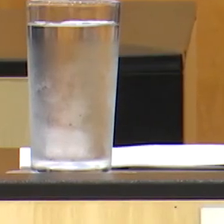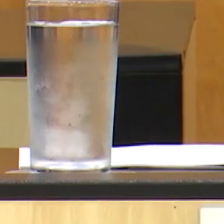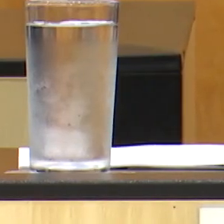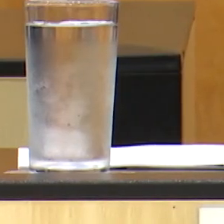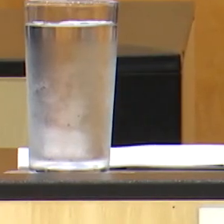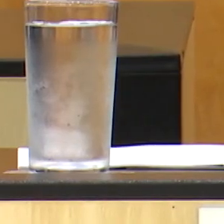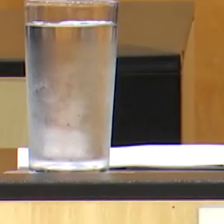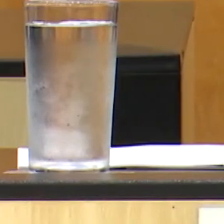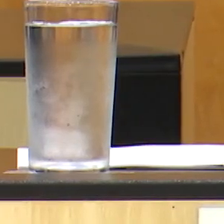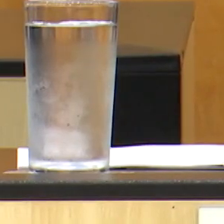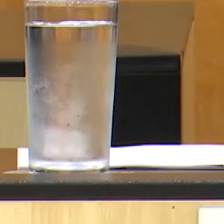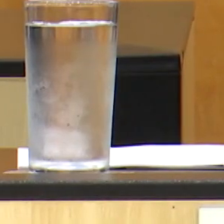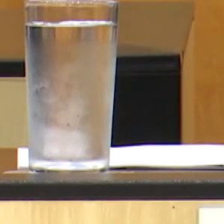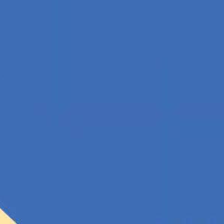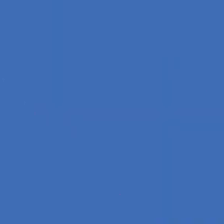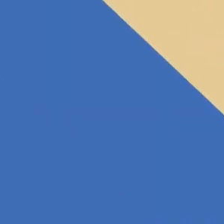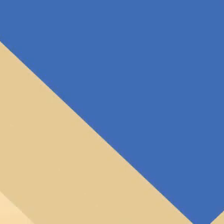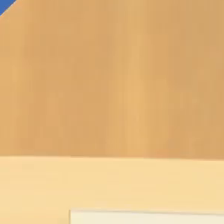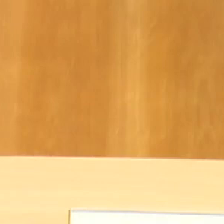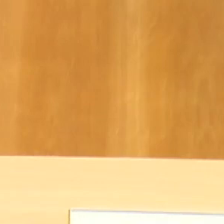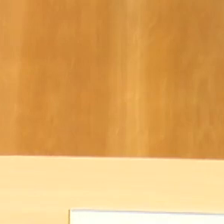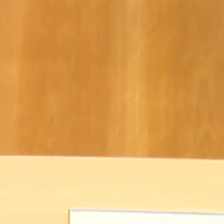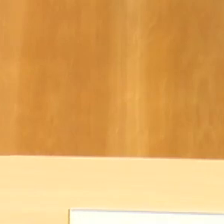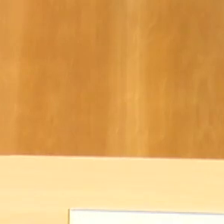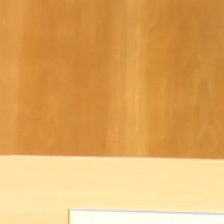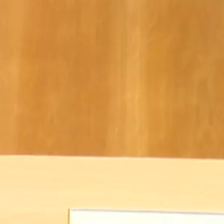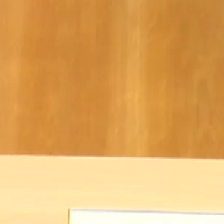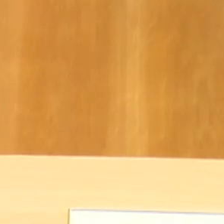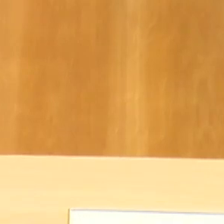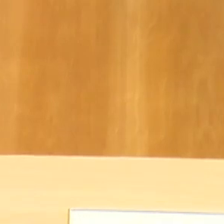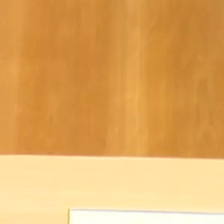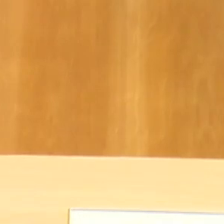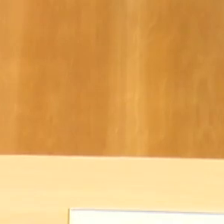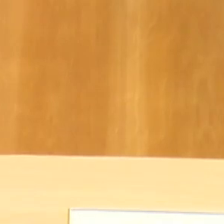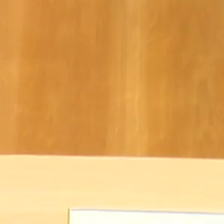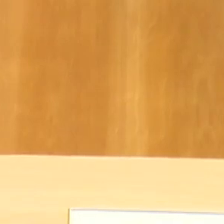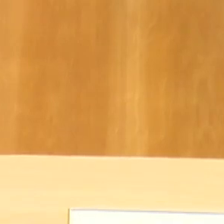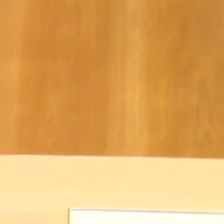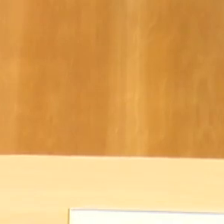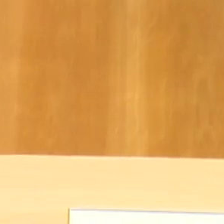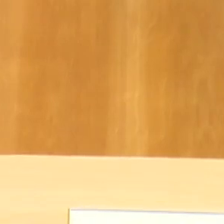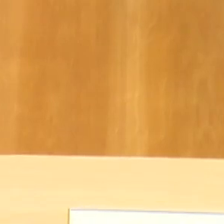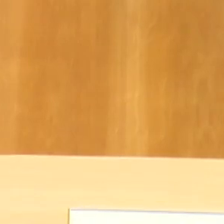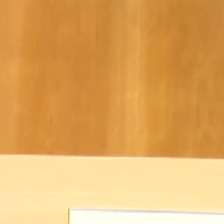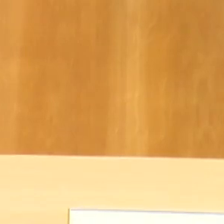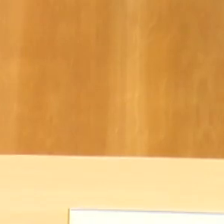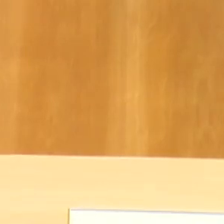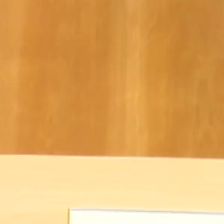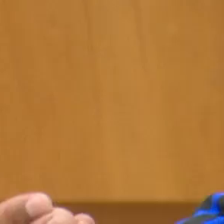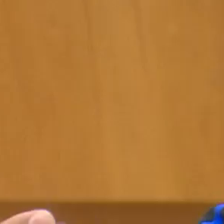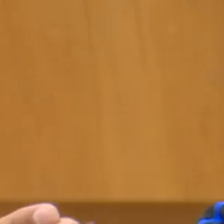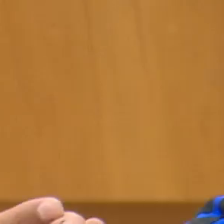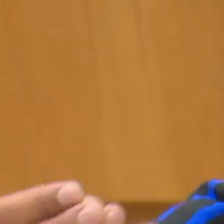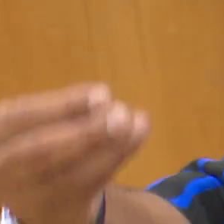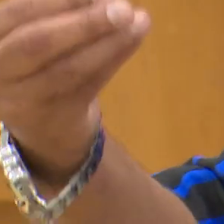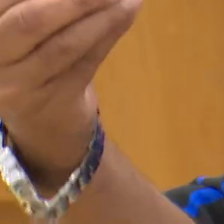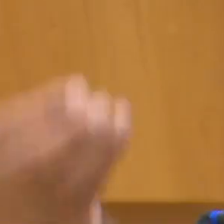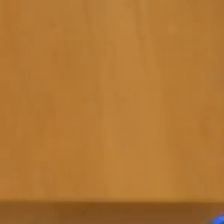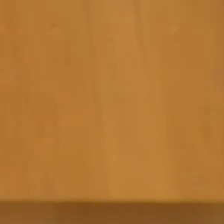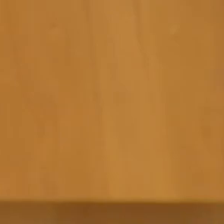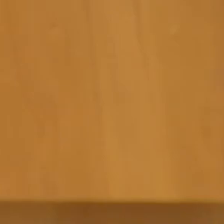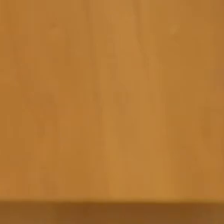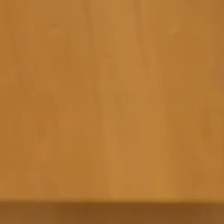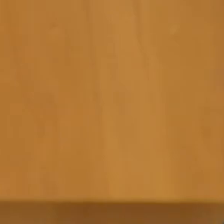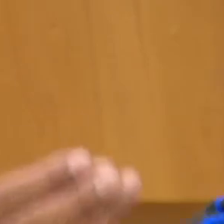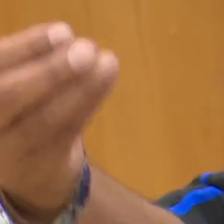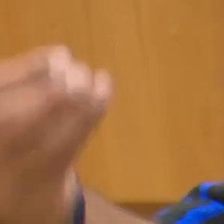foi aprovado por unanimidade. Na sequência, o plenário analisou o projeto do vereador Roninha do Cidadania sobre a denominação